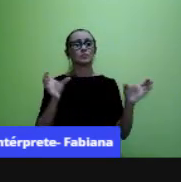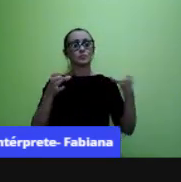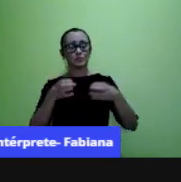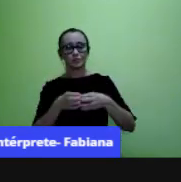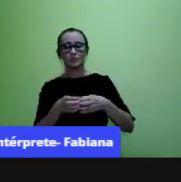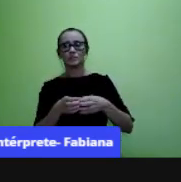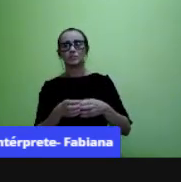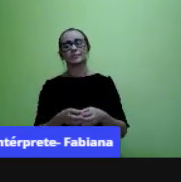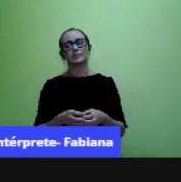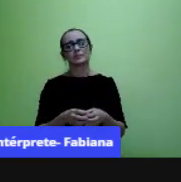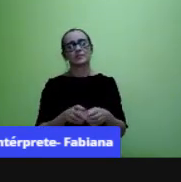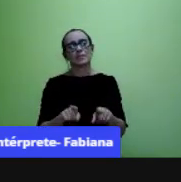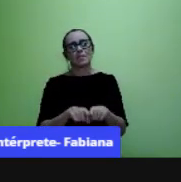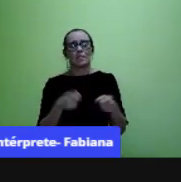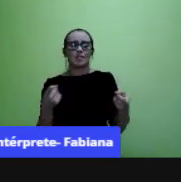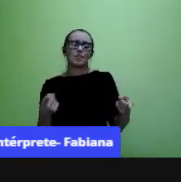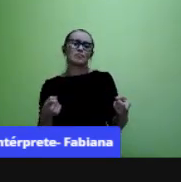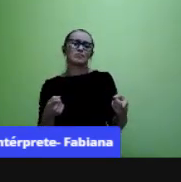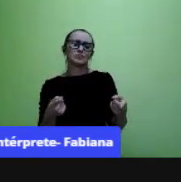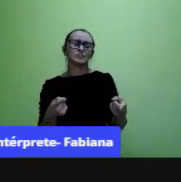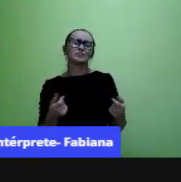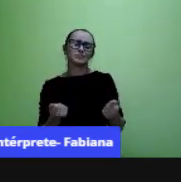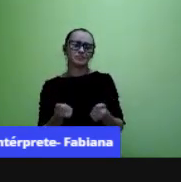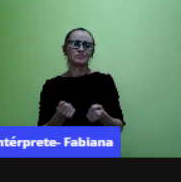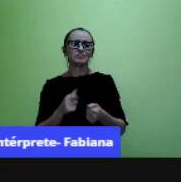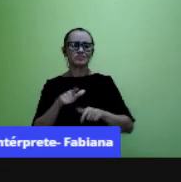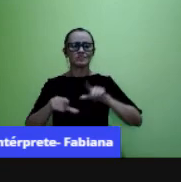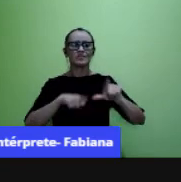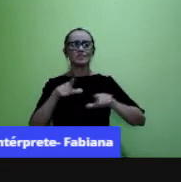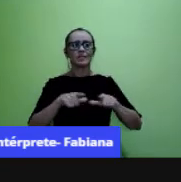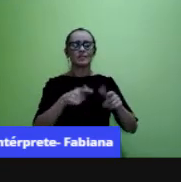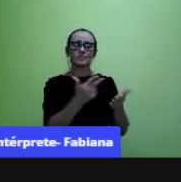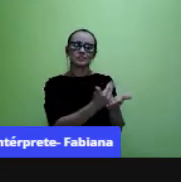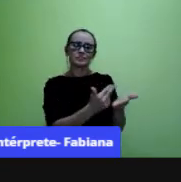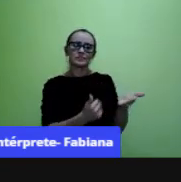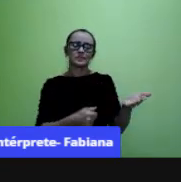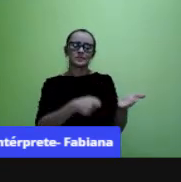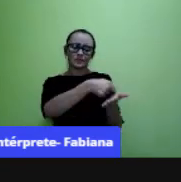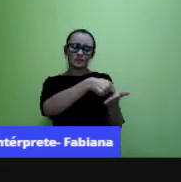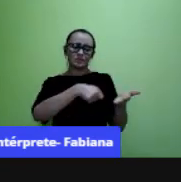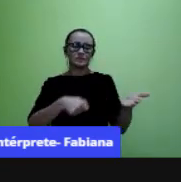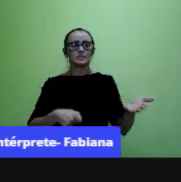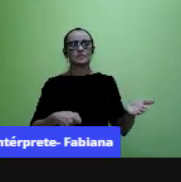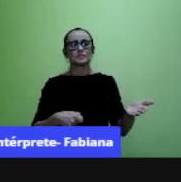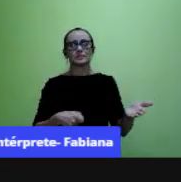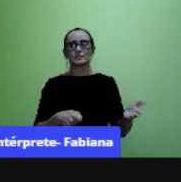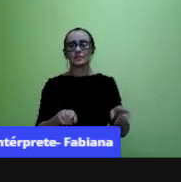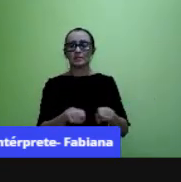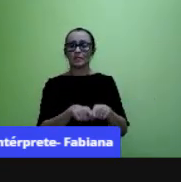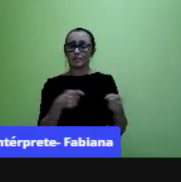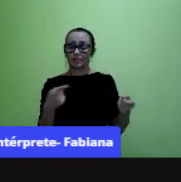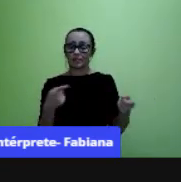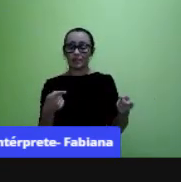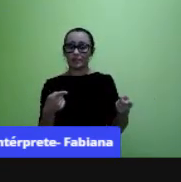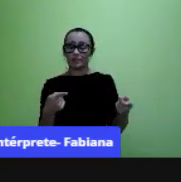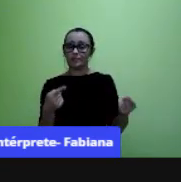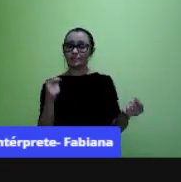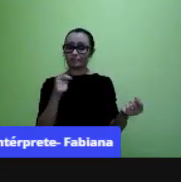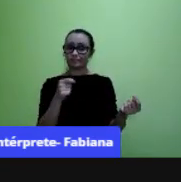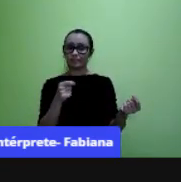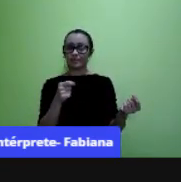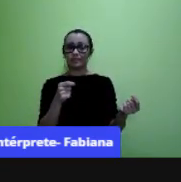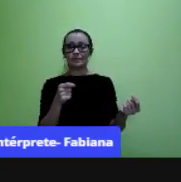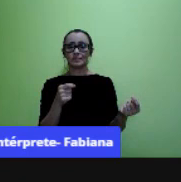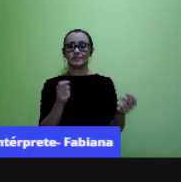assim, mas eu trabalho com desenho e com escrita. Professor, Nós estamos falando de educação física, da importância